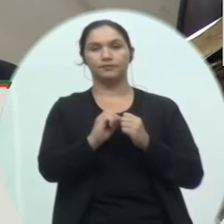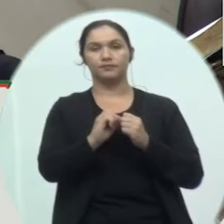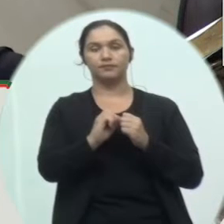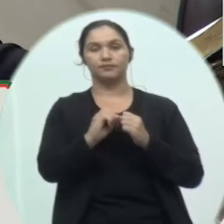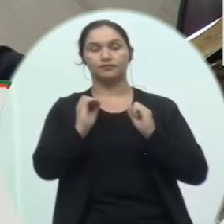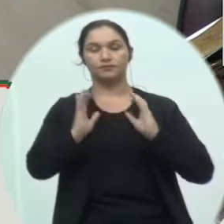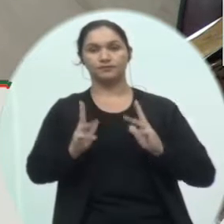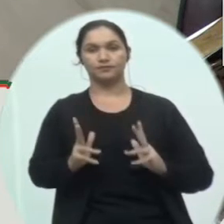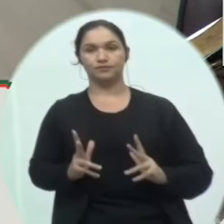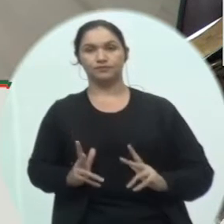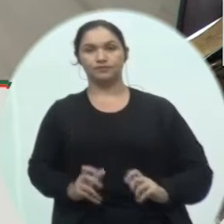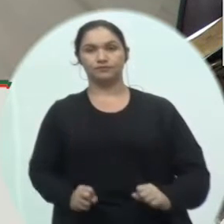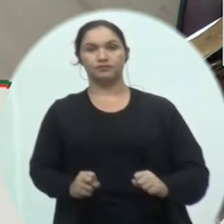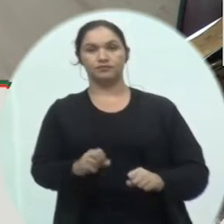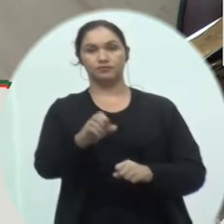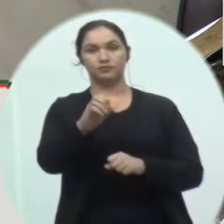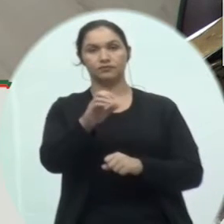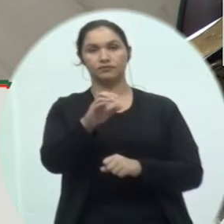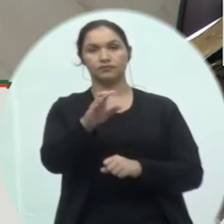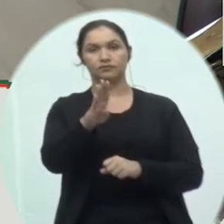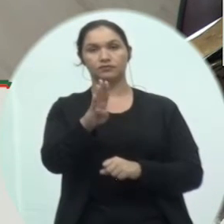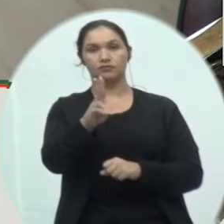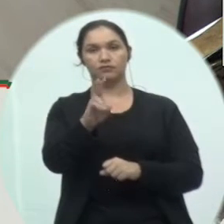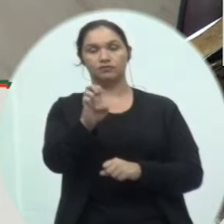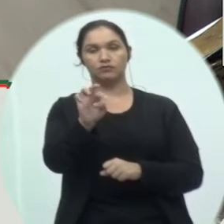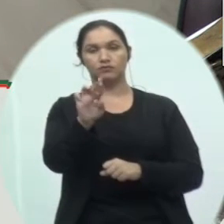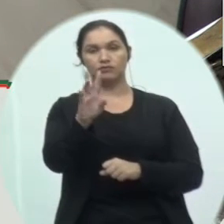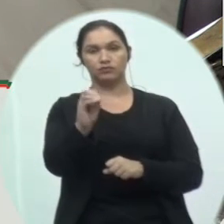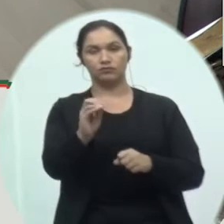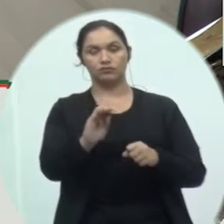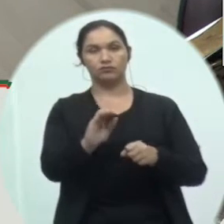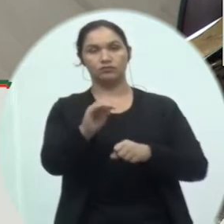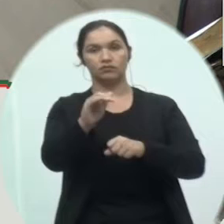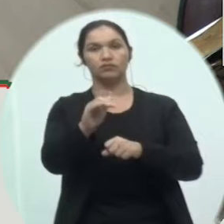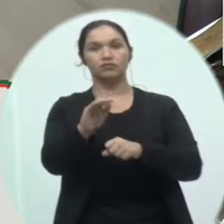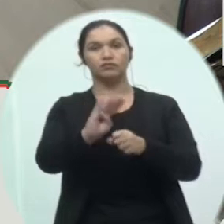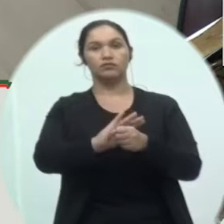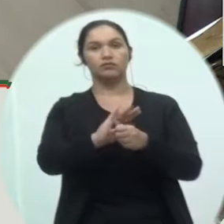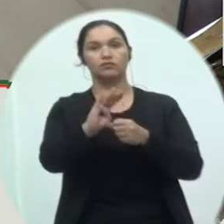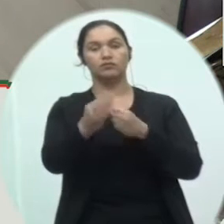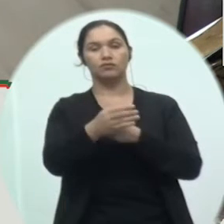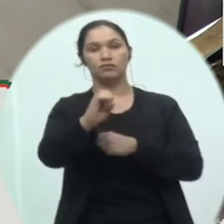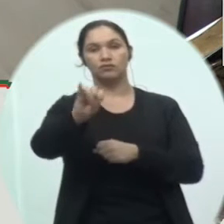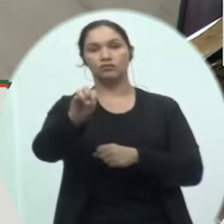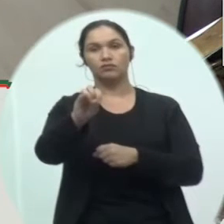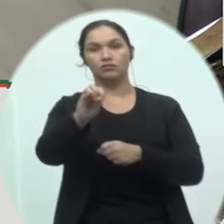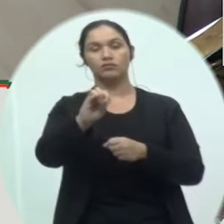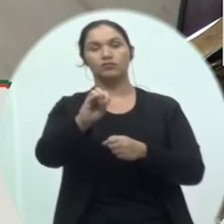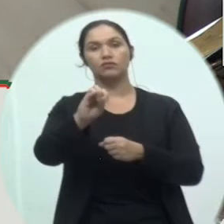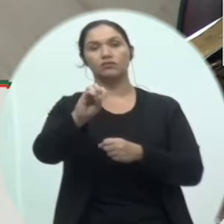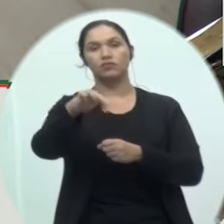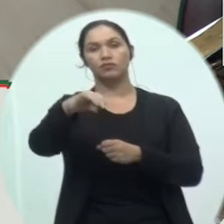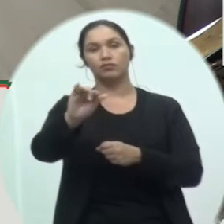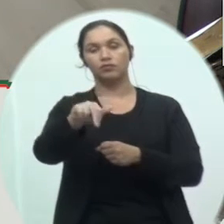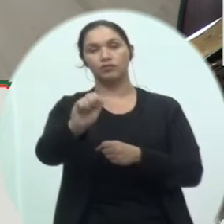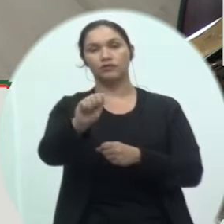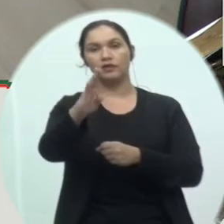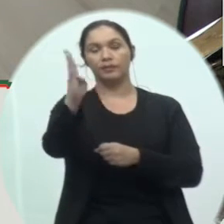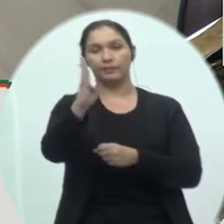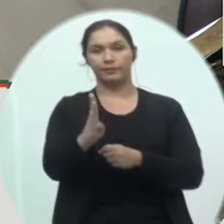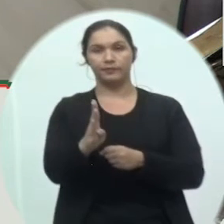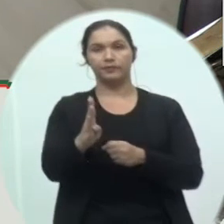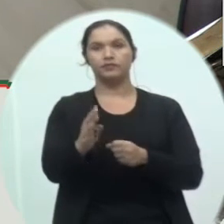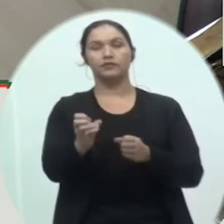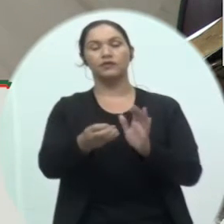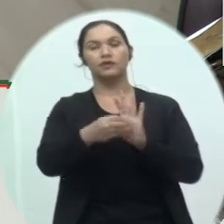limpeza e manutenção dos bueiros da rua José Simão, bairro Mina Brasil. Indicação número 523/2019, de autoria do vereador